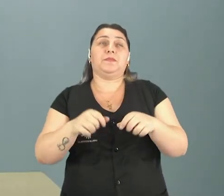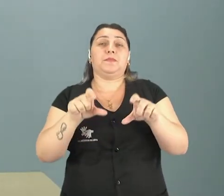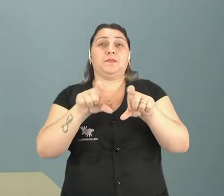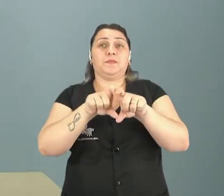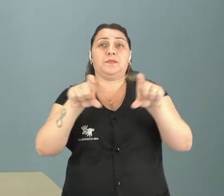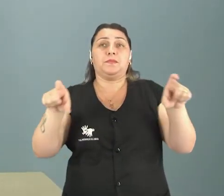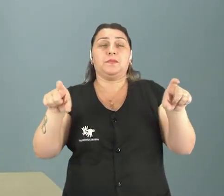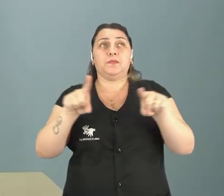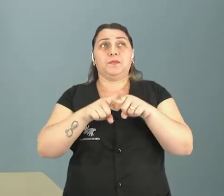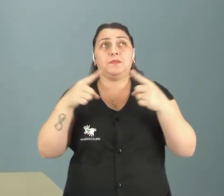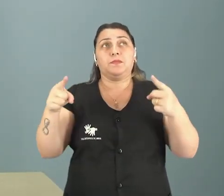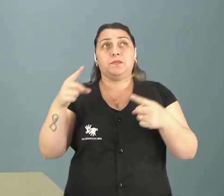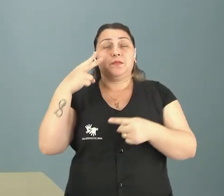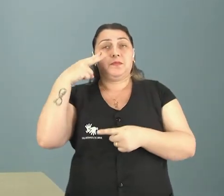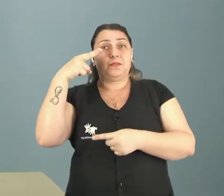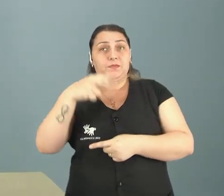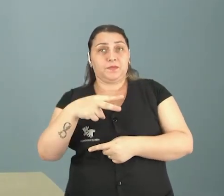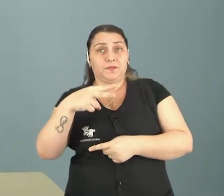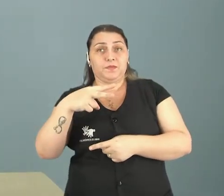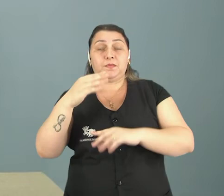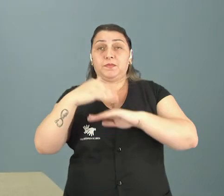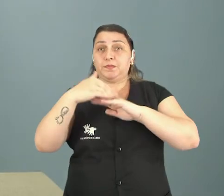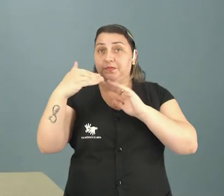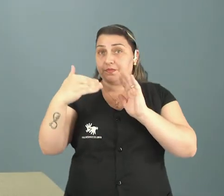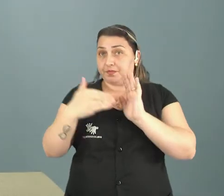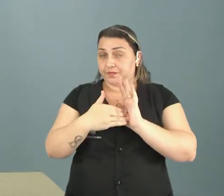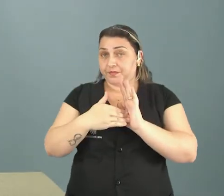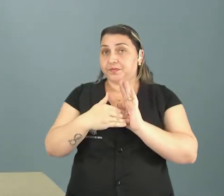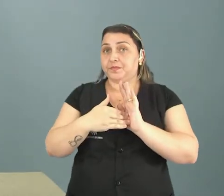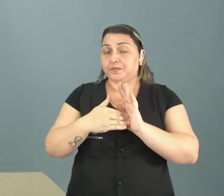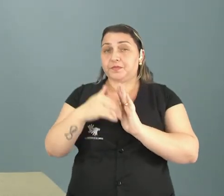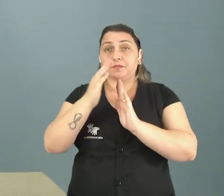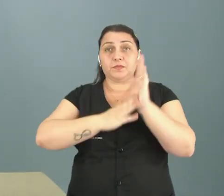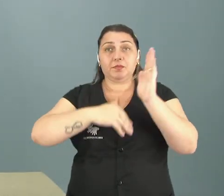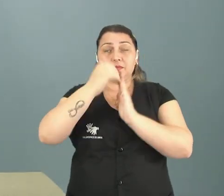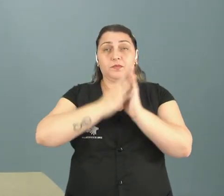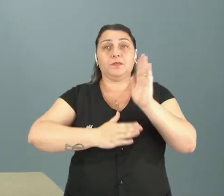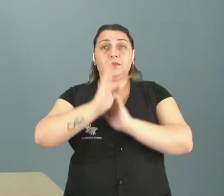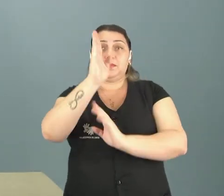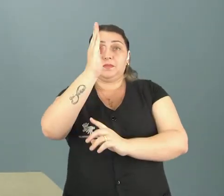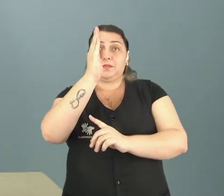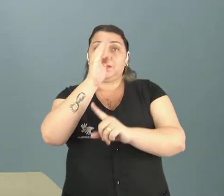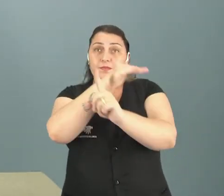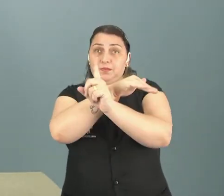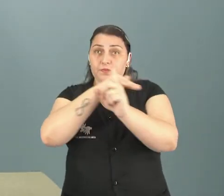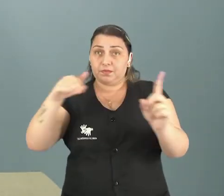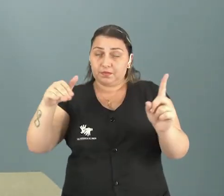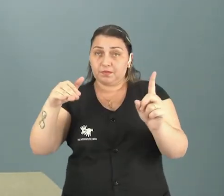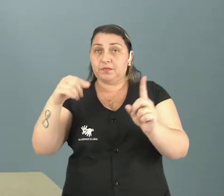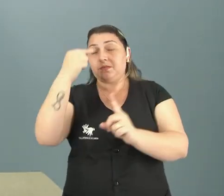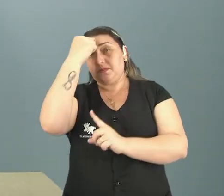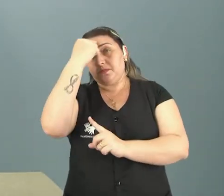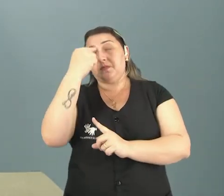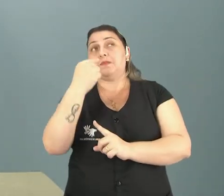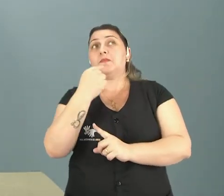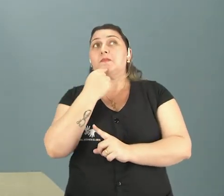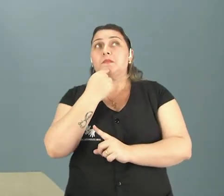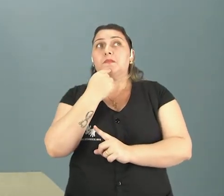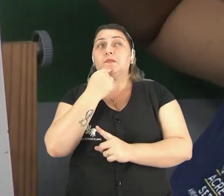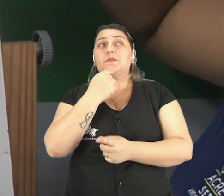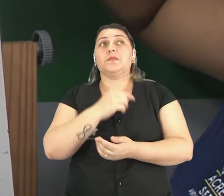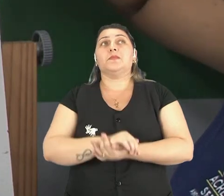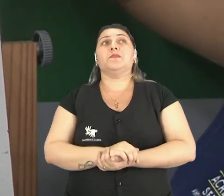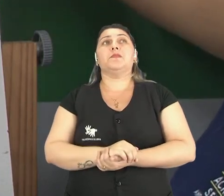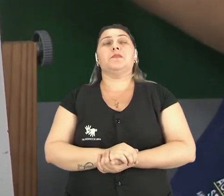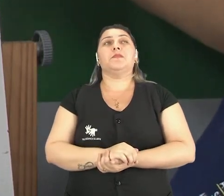régua. Mas olha, como todos eles pintaram a metade da sua figura. Só que a metade,